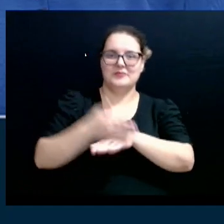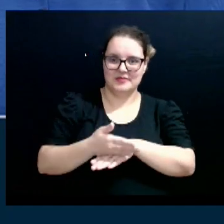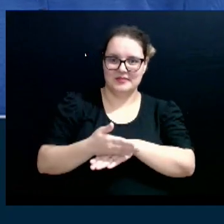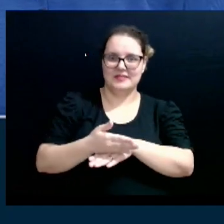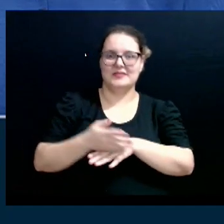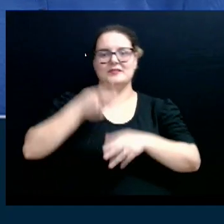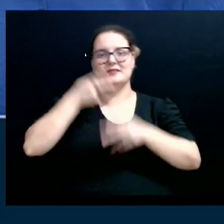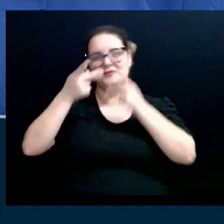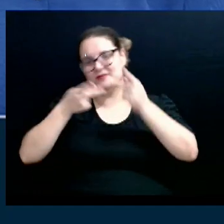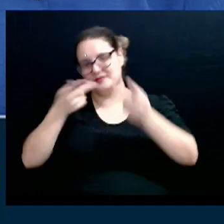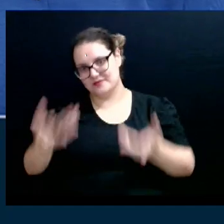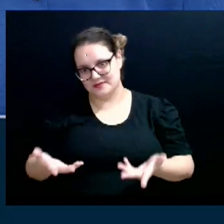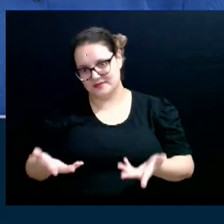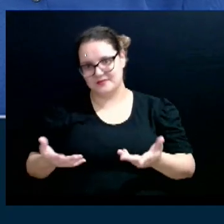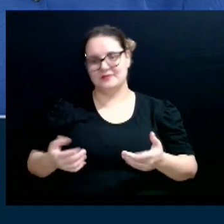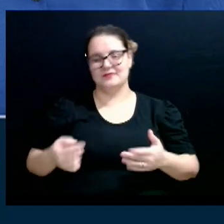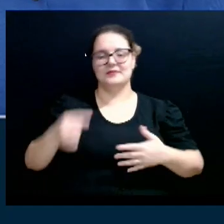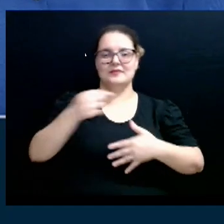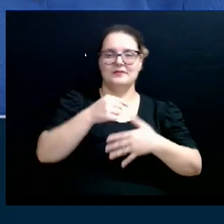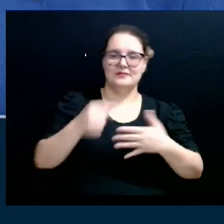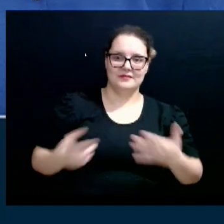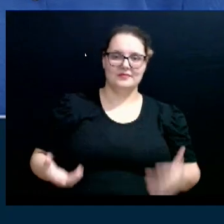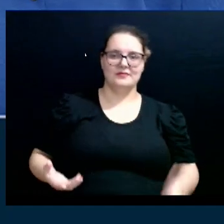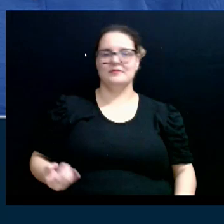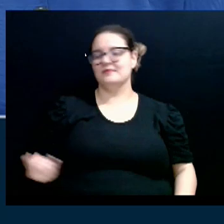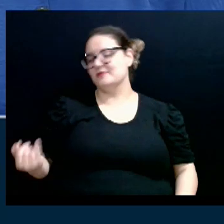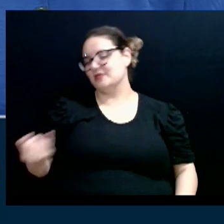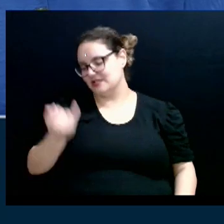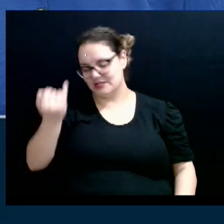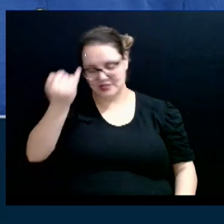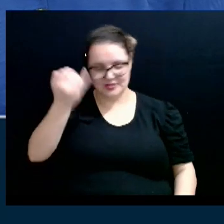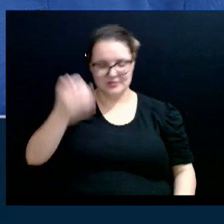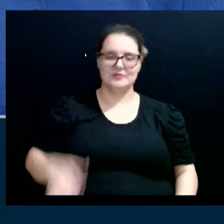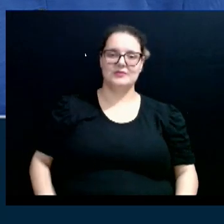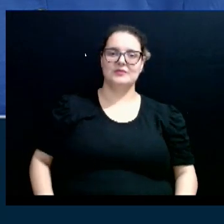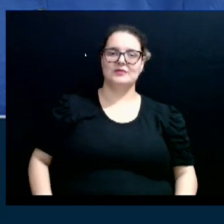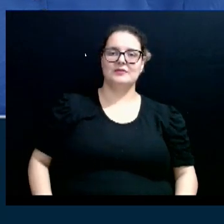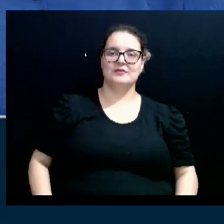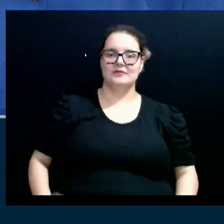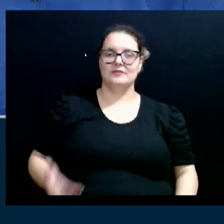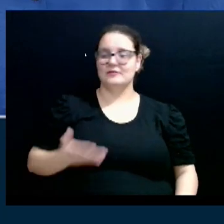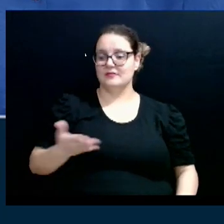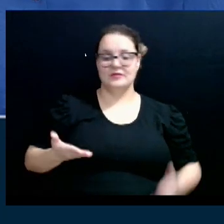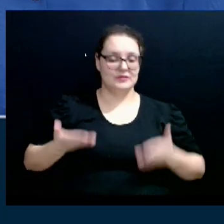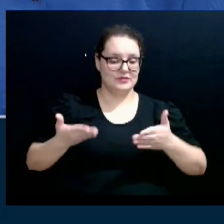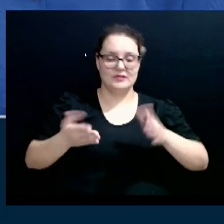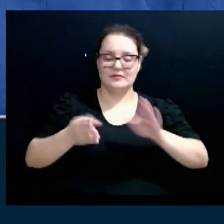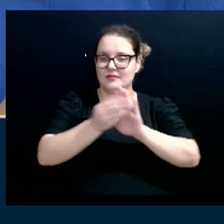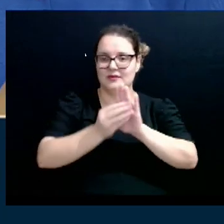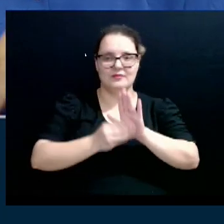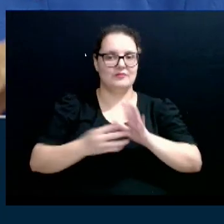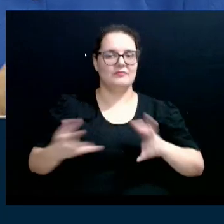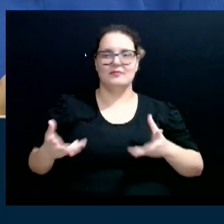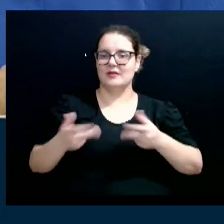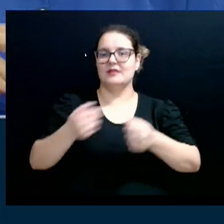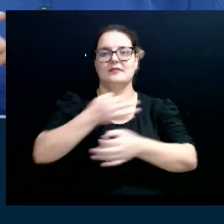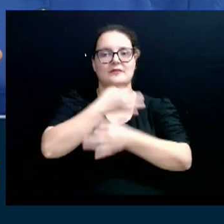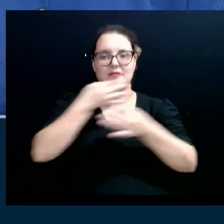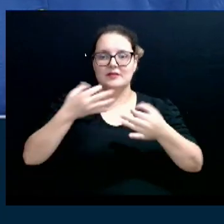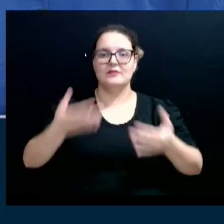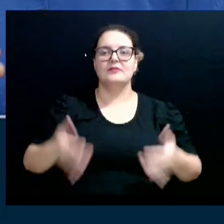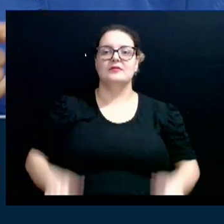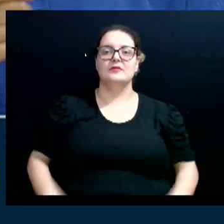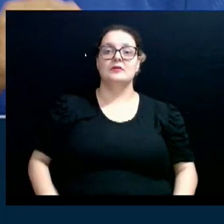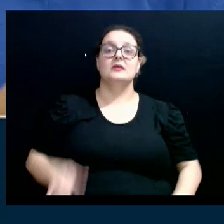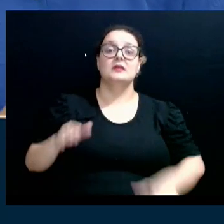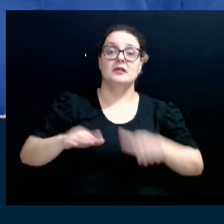suas pontuações de suma importância. Vocês entregaram um conteúdo muito bom, magnífico, que de repente vai virar